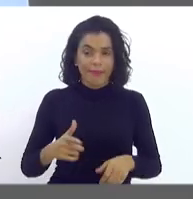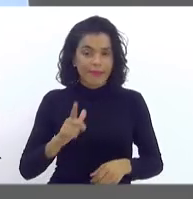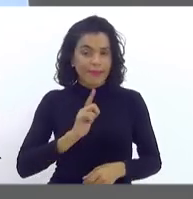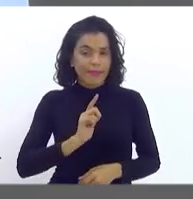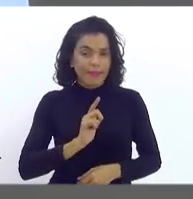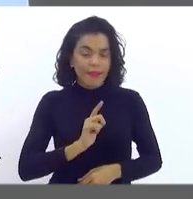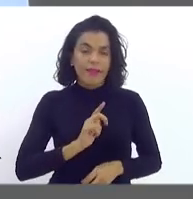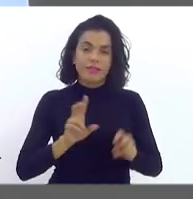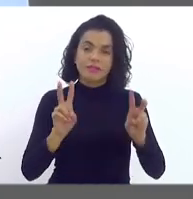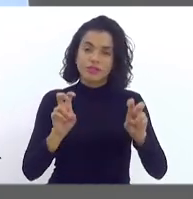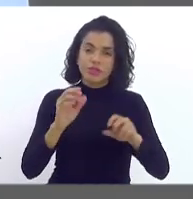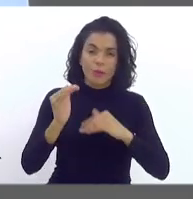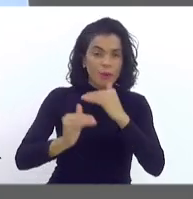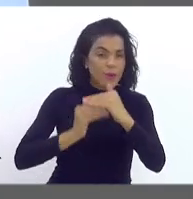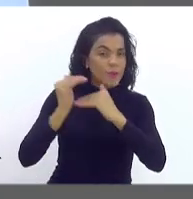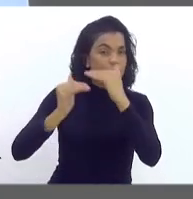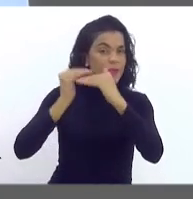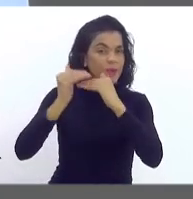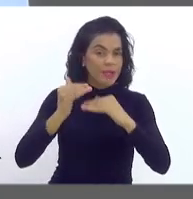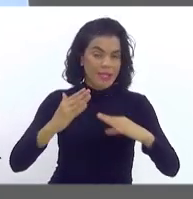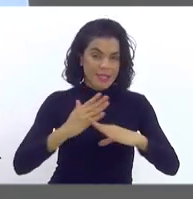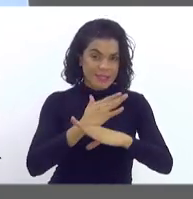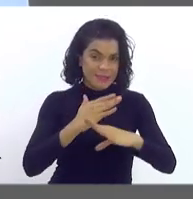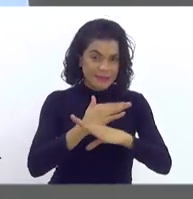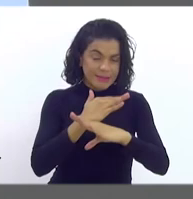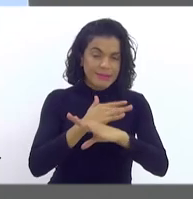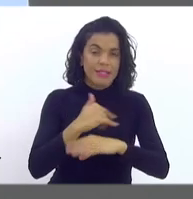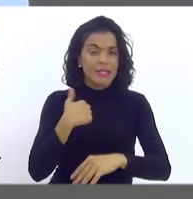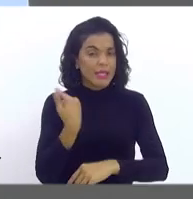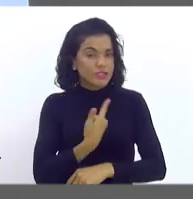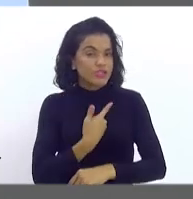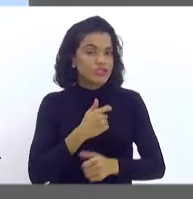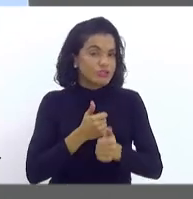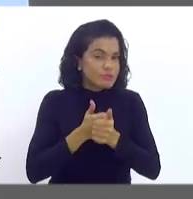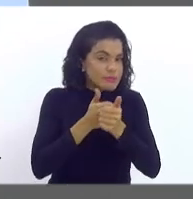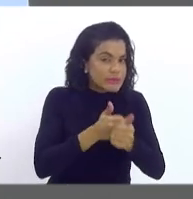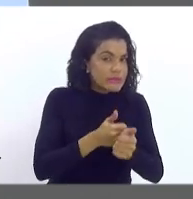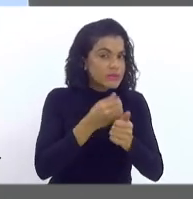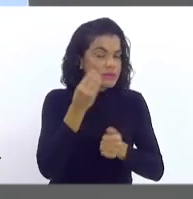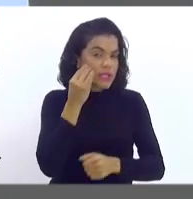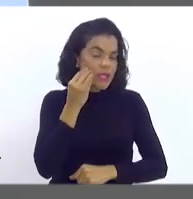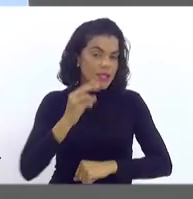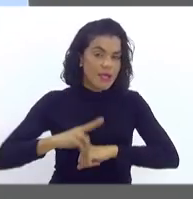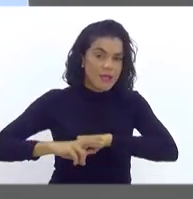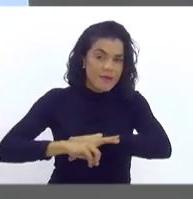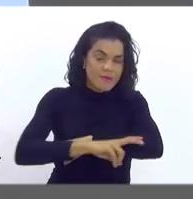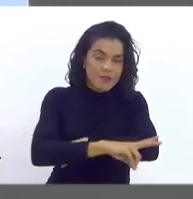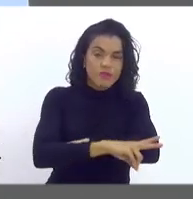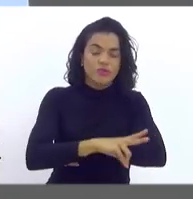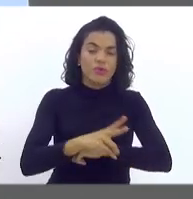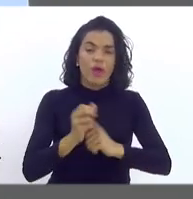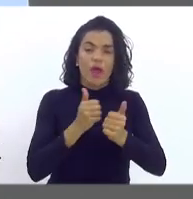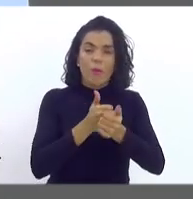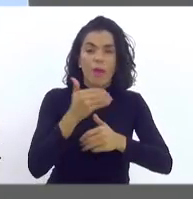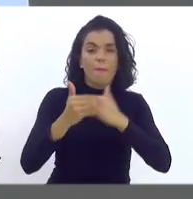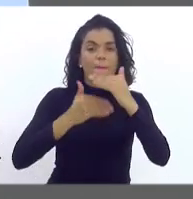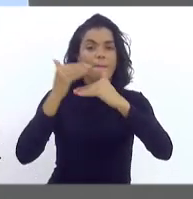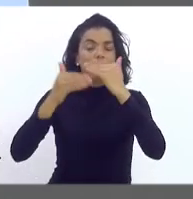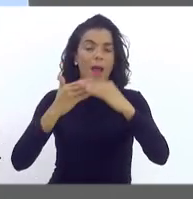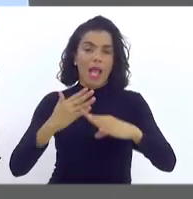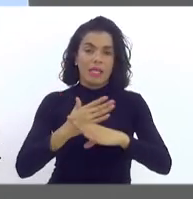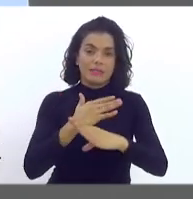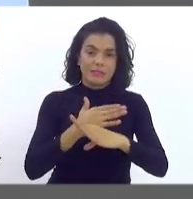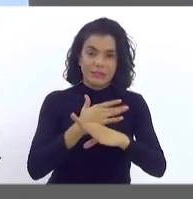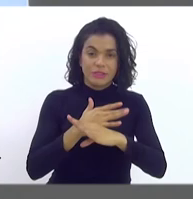Existe a questão do crescimento da cidade e a gente tenta acompanhar em infraestrutura o crescimento que as cidades vão tendo, tanto